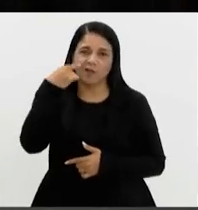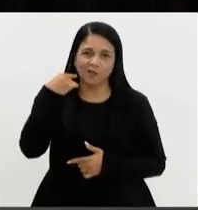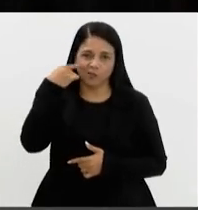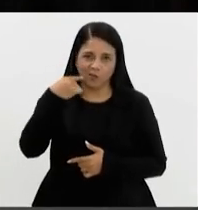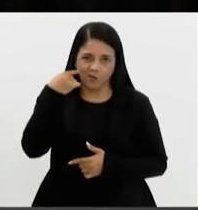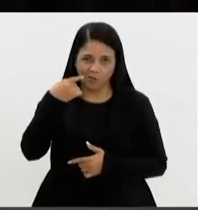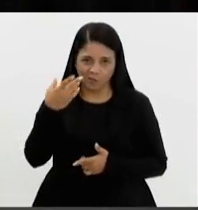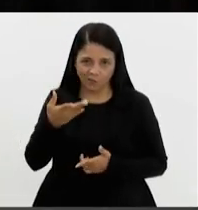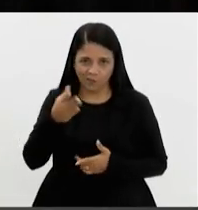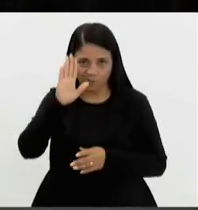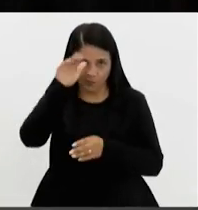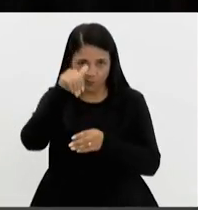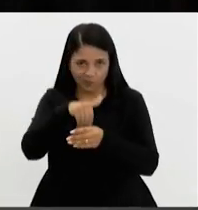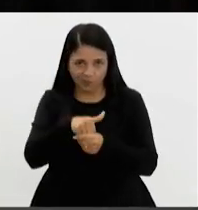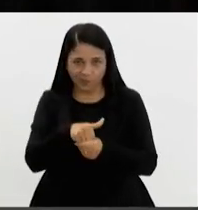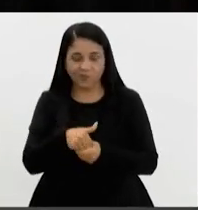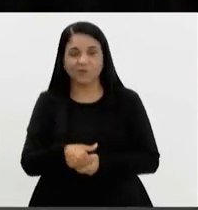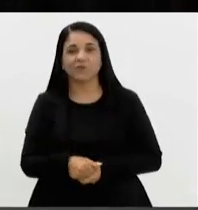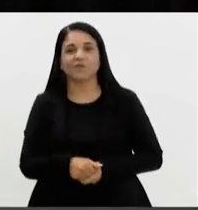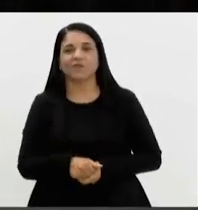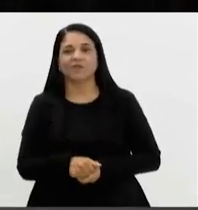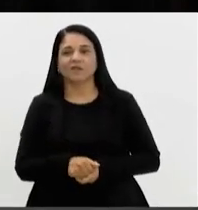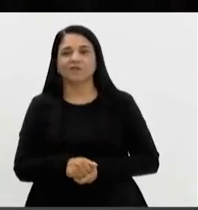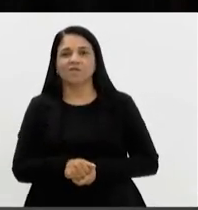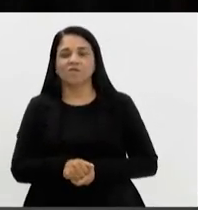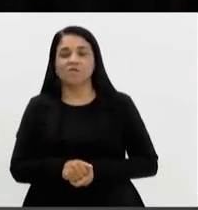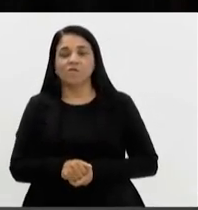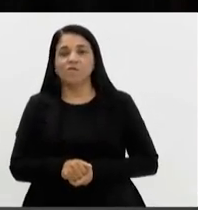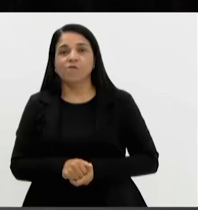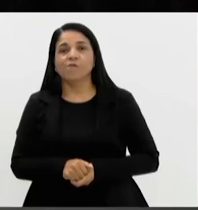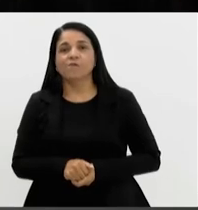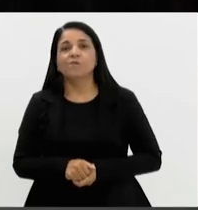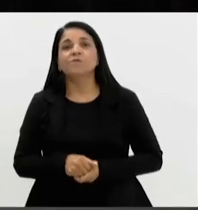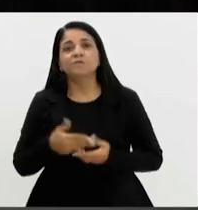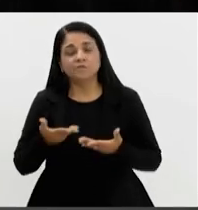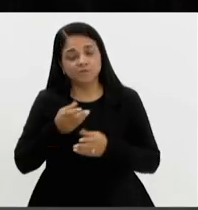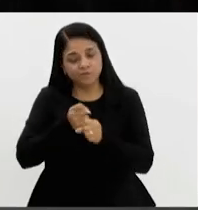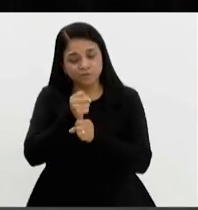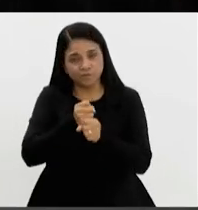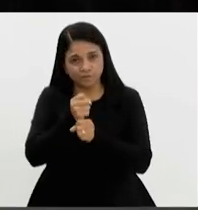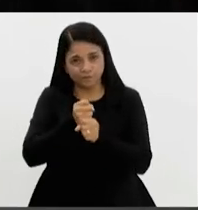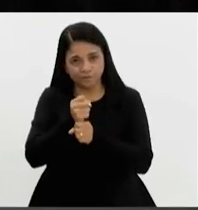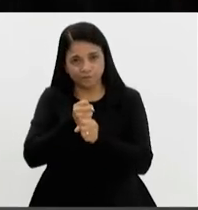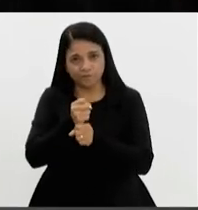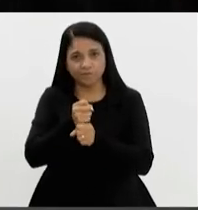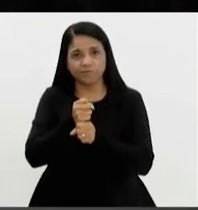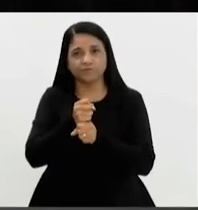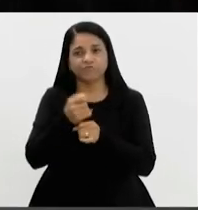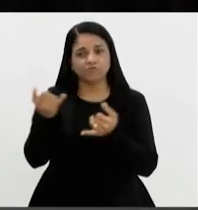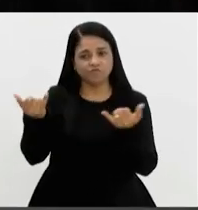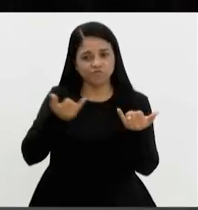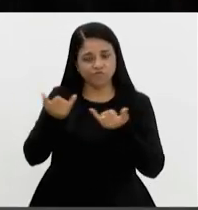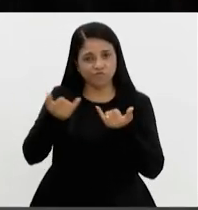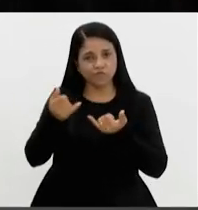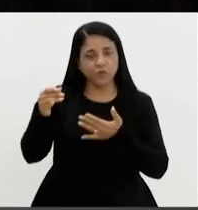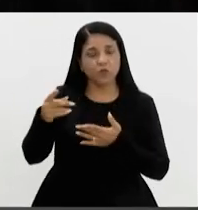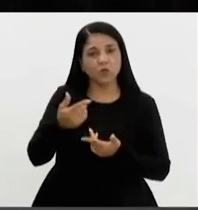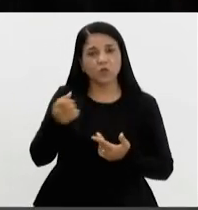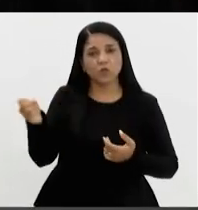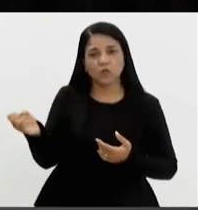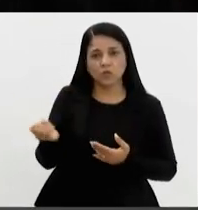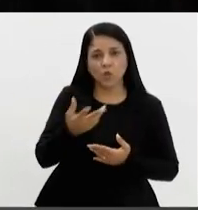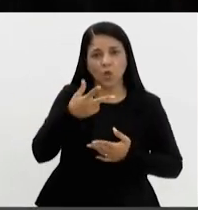Eleitoral então ao longo desse esses últimos anos eh a gente tem notícias diárias de novas ferramentas de